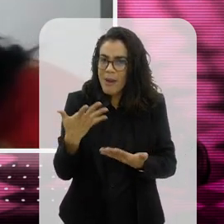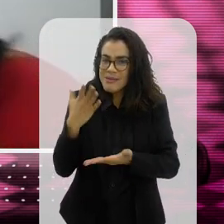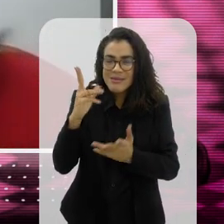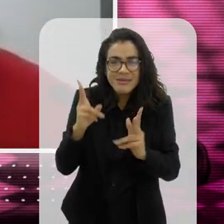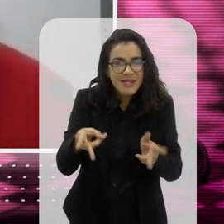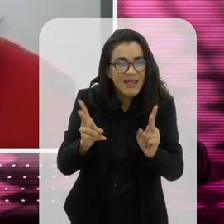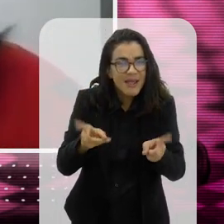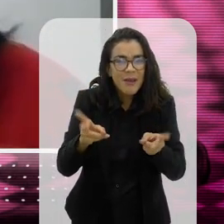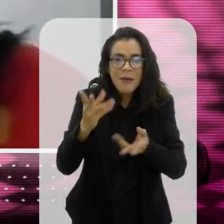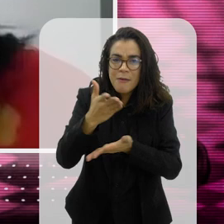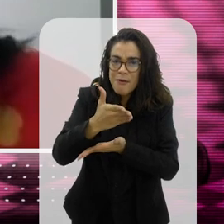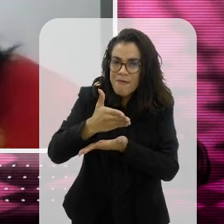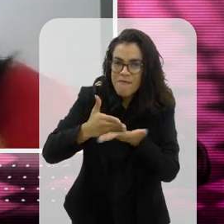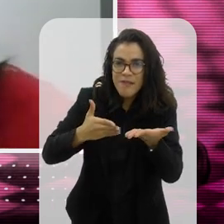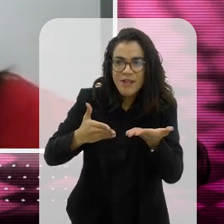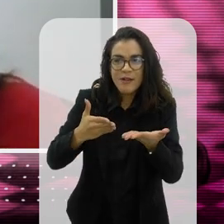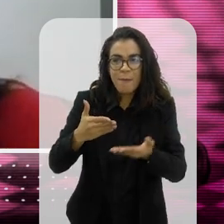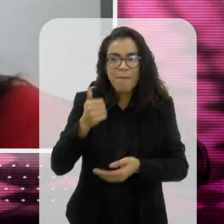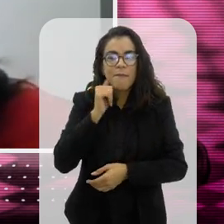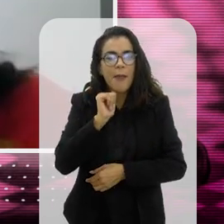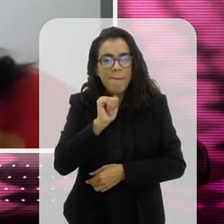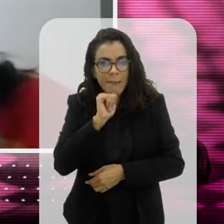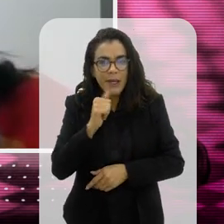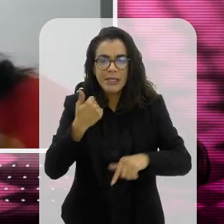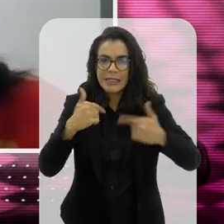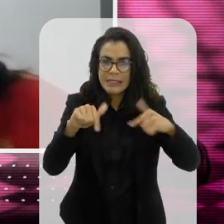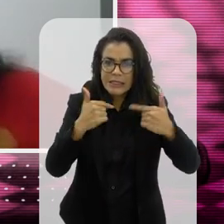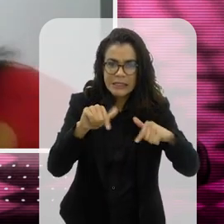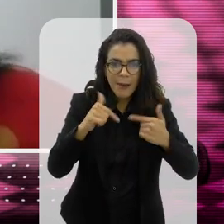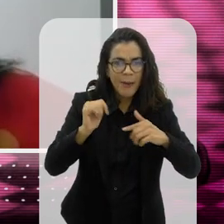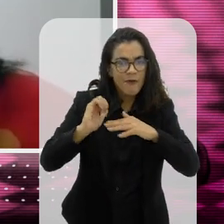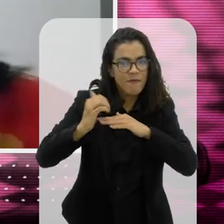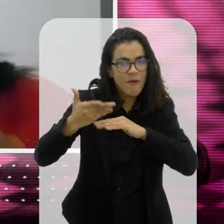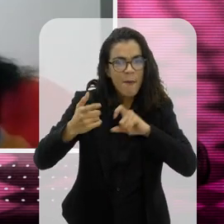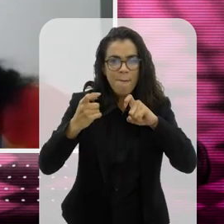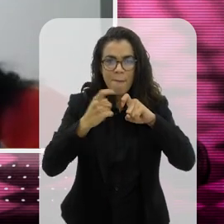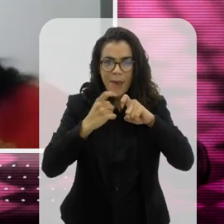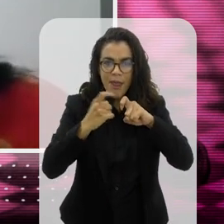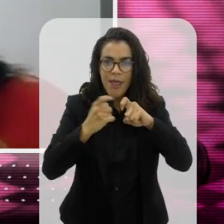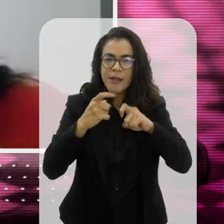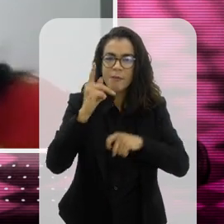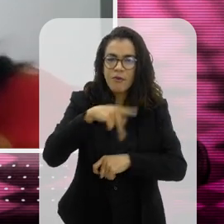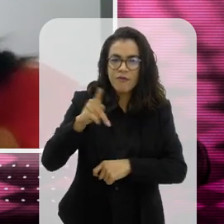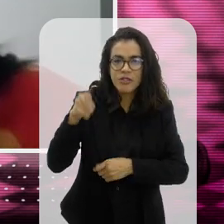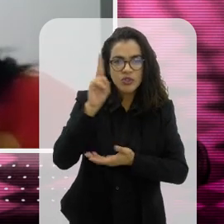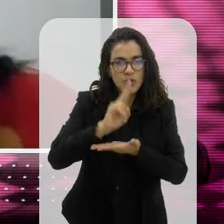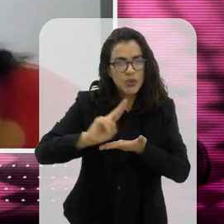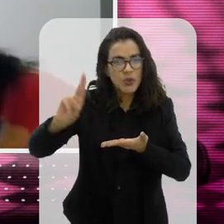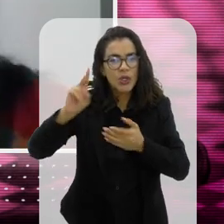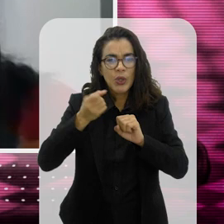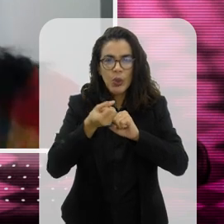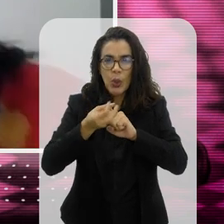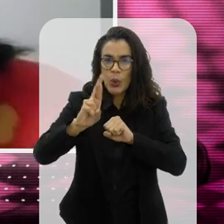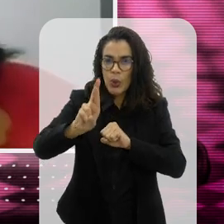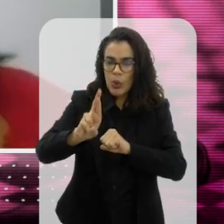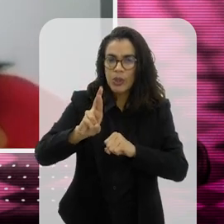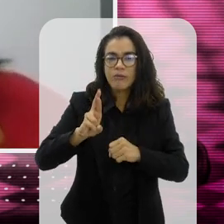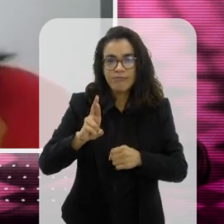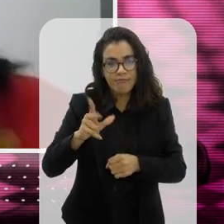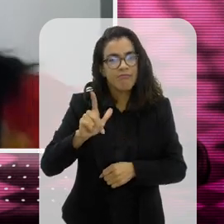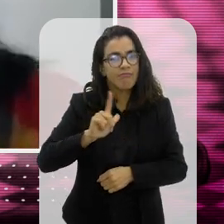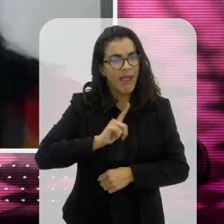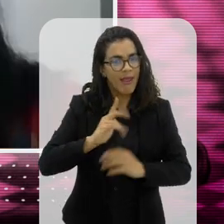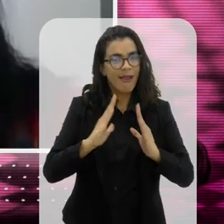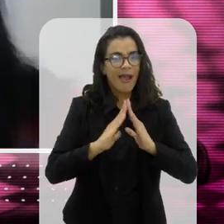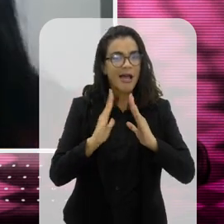Mas a divisão não foi igualitária. Minha mãe trabalhava, sempre trabalhou fora, é médica, professora universitária, com um doutorado. Então, assim,